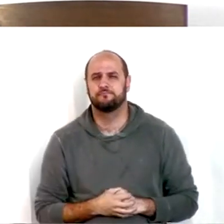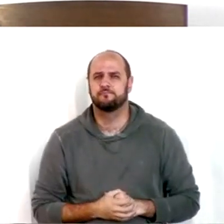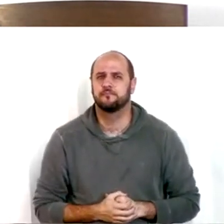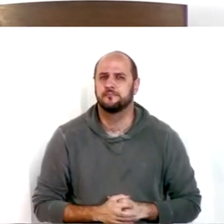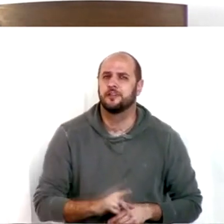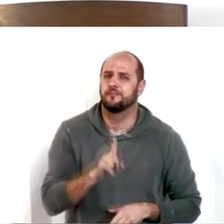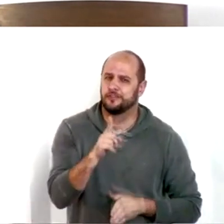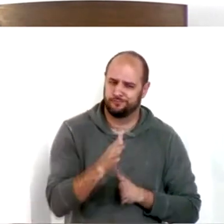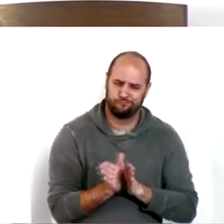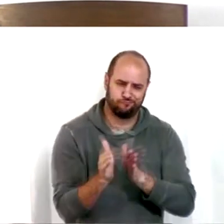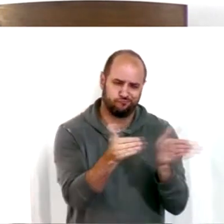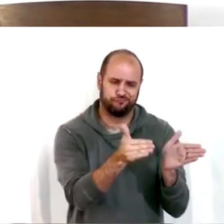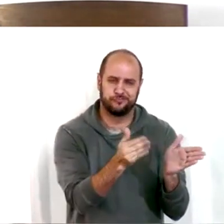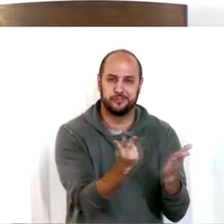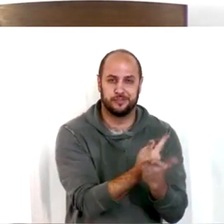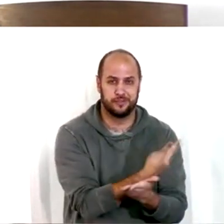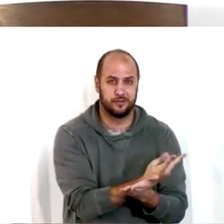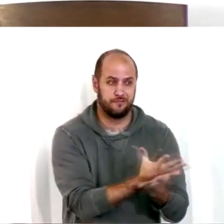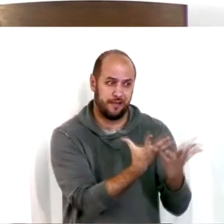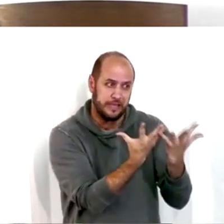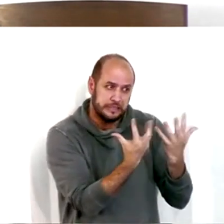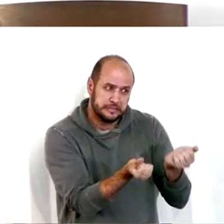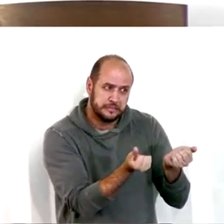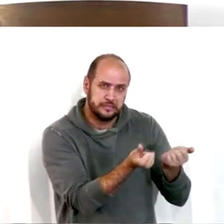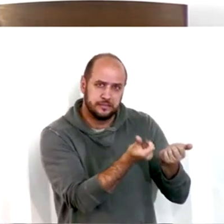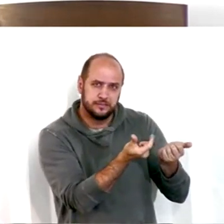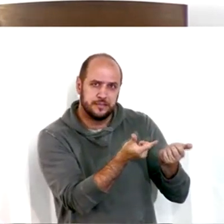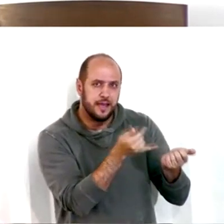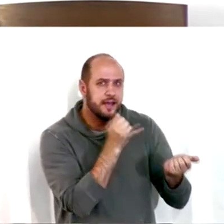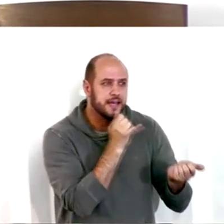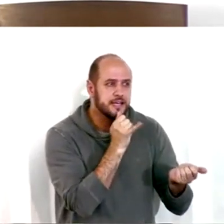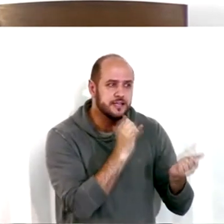você assimilou os padrões do mundo